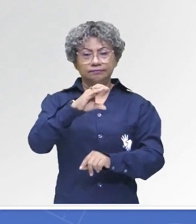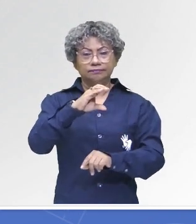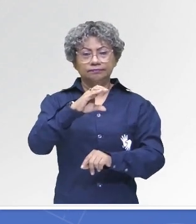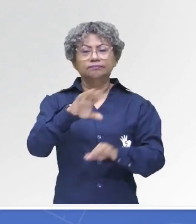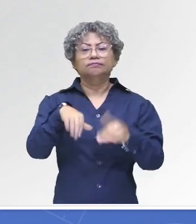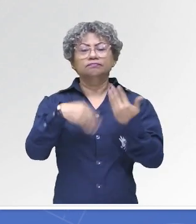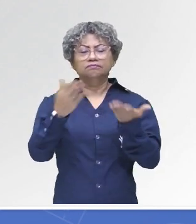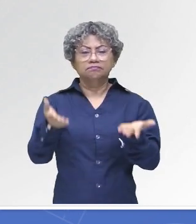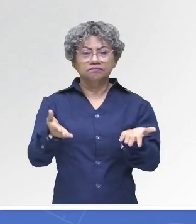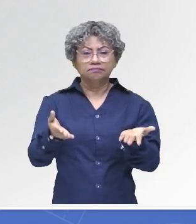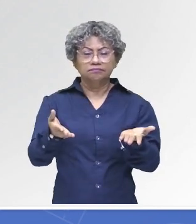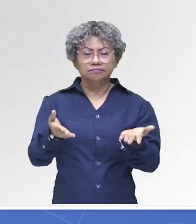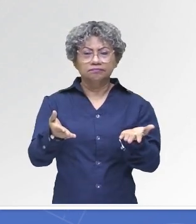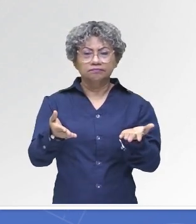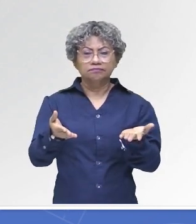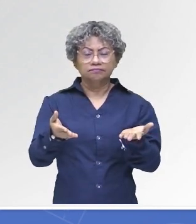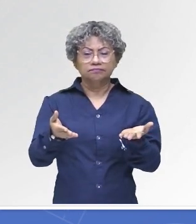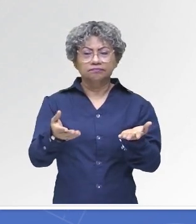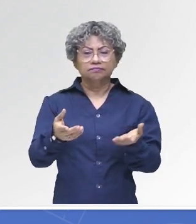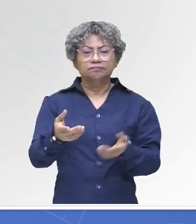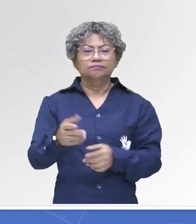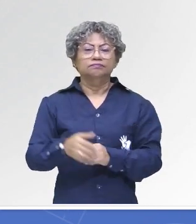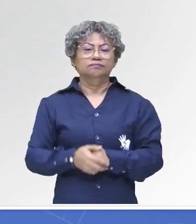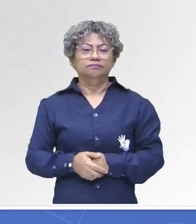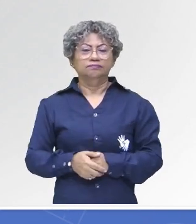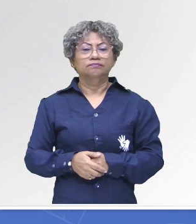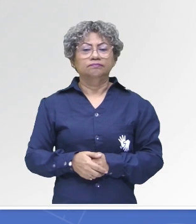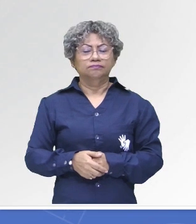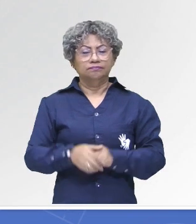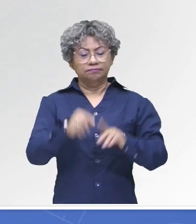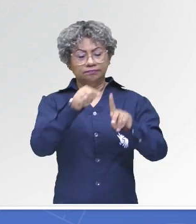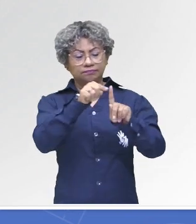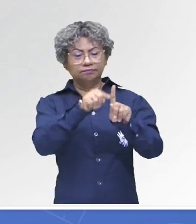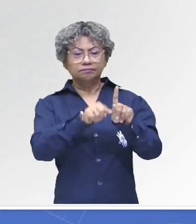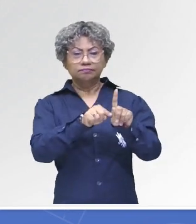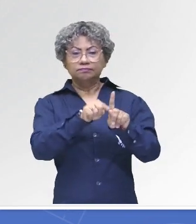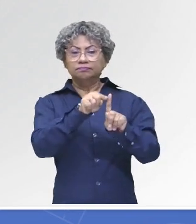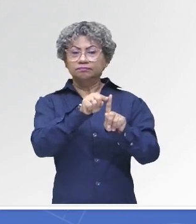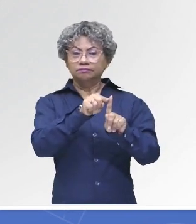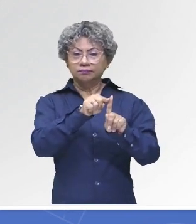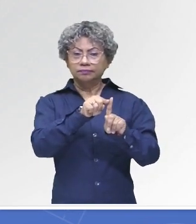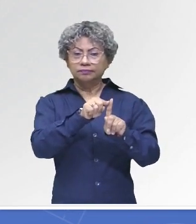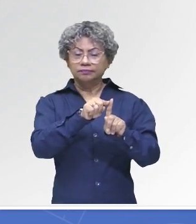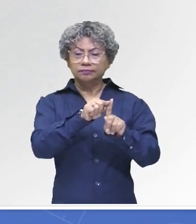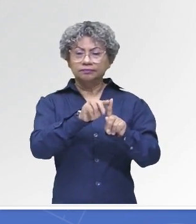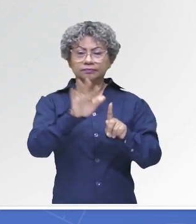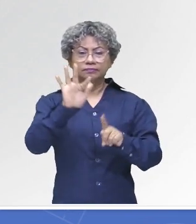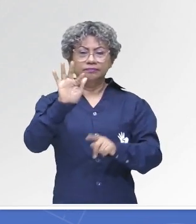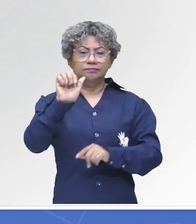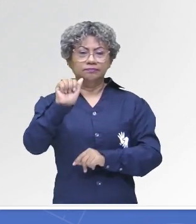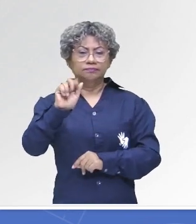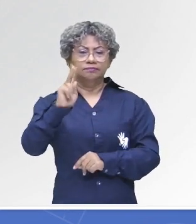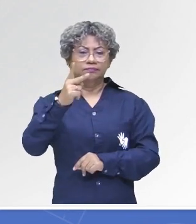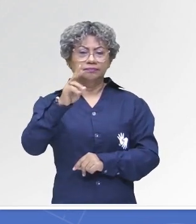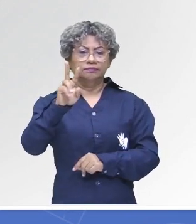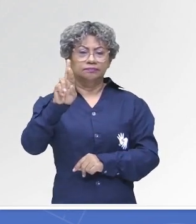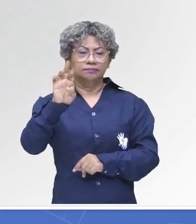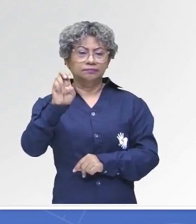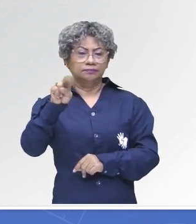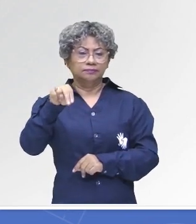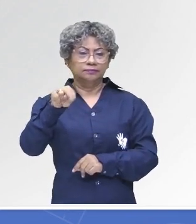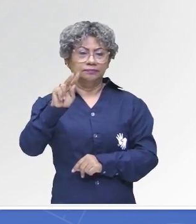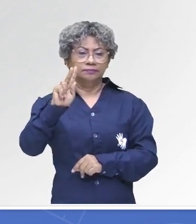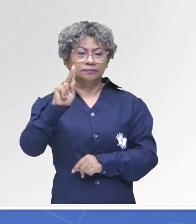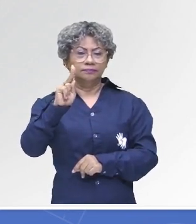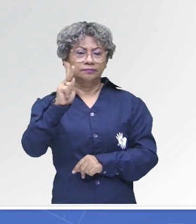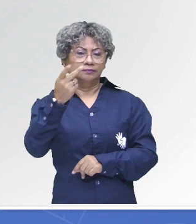qual valor na escala Fahrenheit? Então veja só, ele me deu aqui, já de antemão, a temperatura em Celsius, que é 20 graus